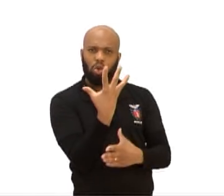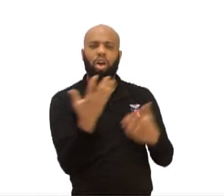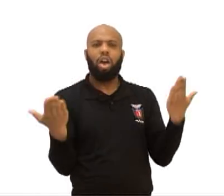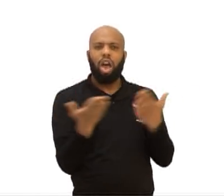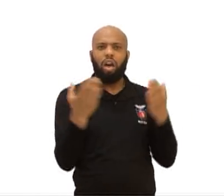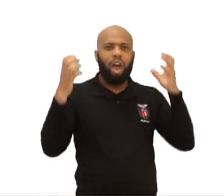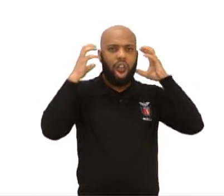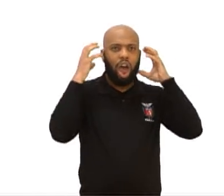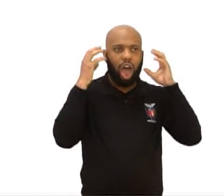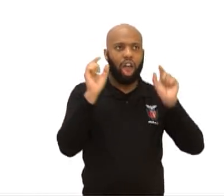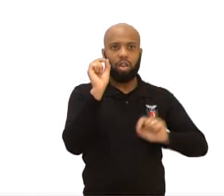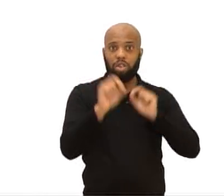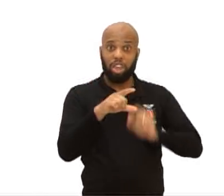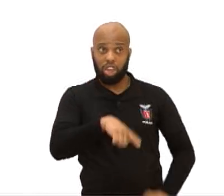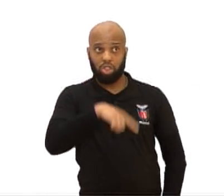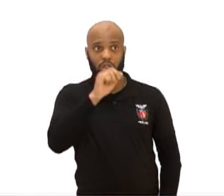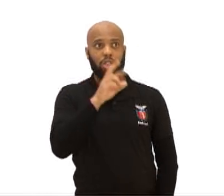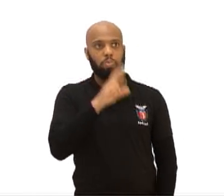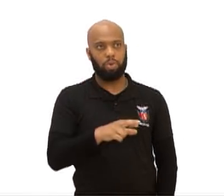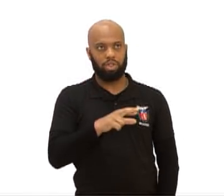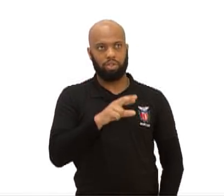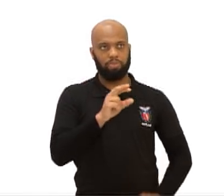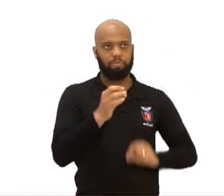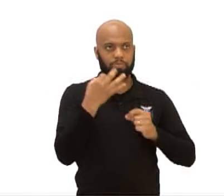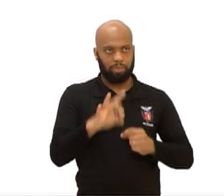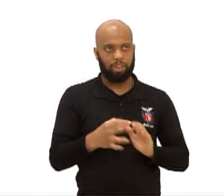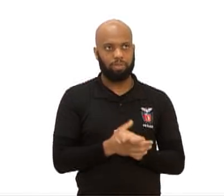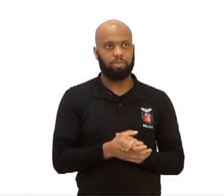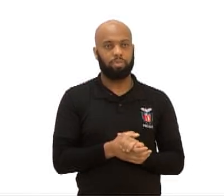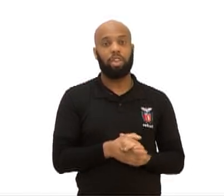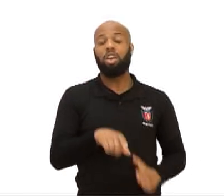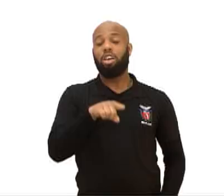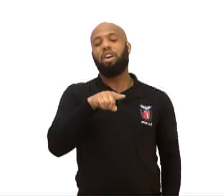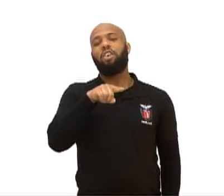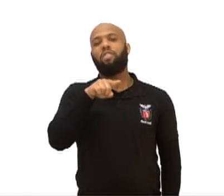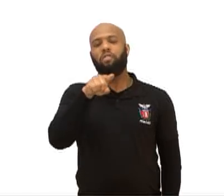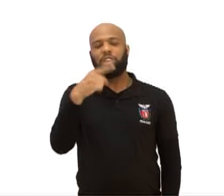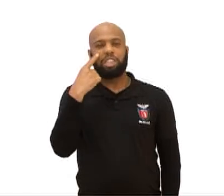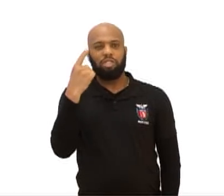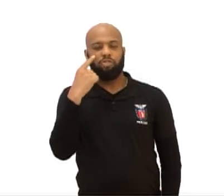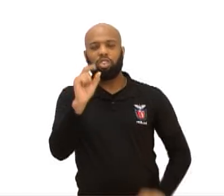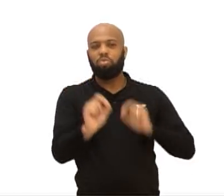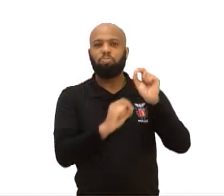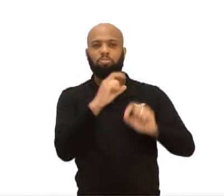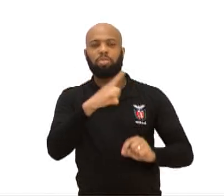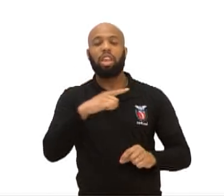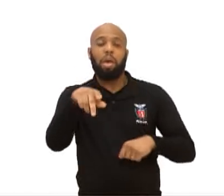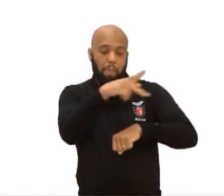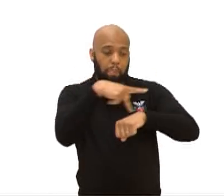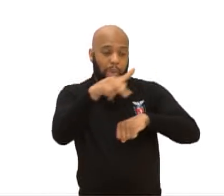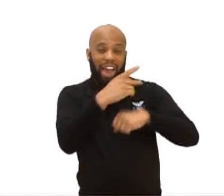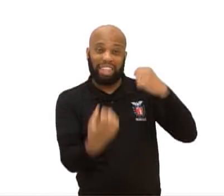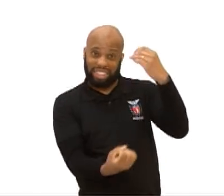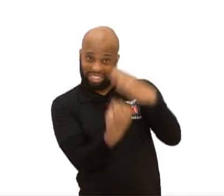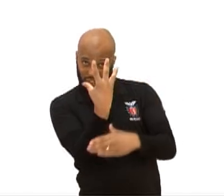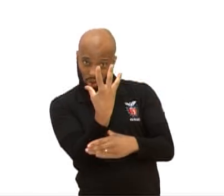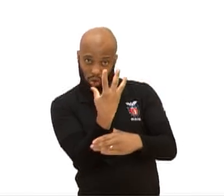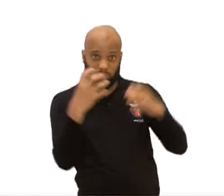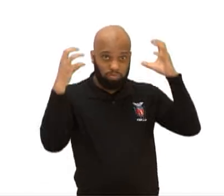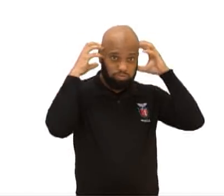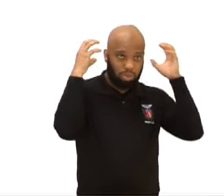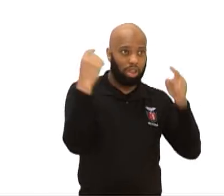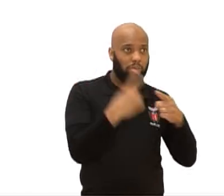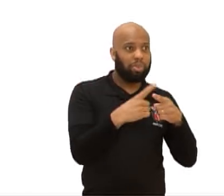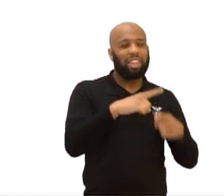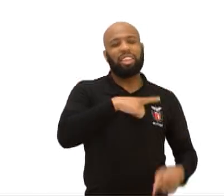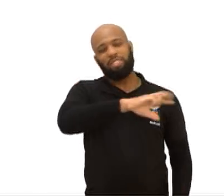ver se nós conseguimos responder a primeira pergunta? Assinale a alternativa que apresenta os países de origem, porque nós